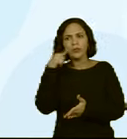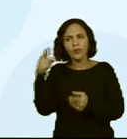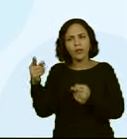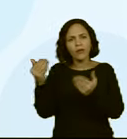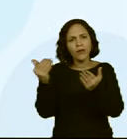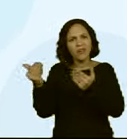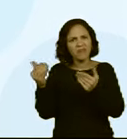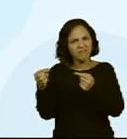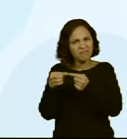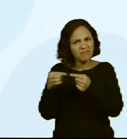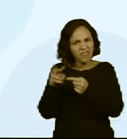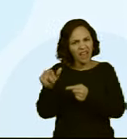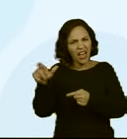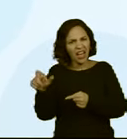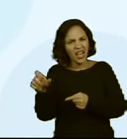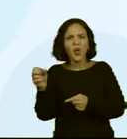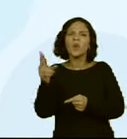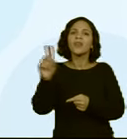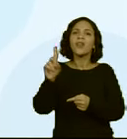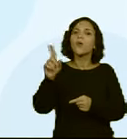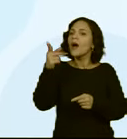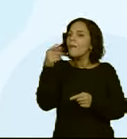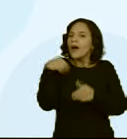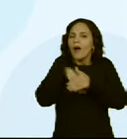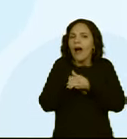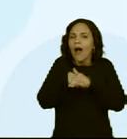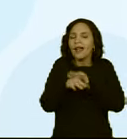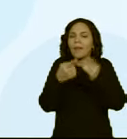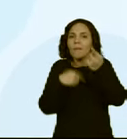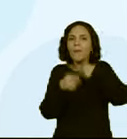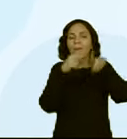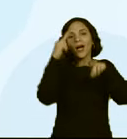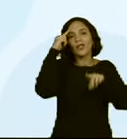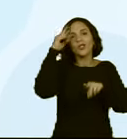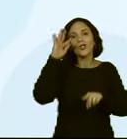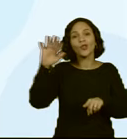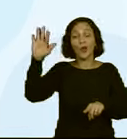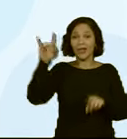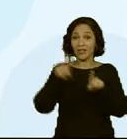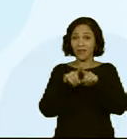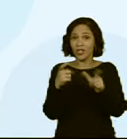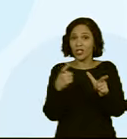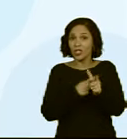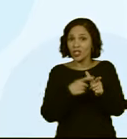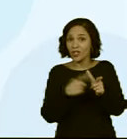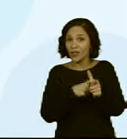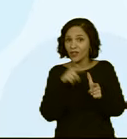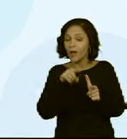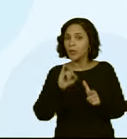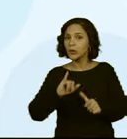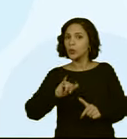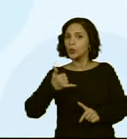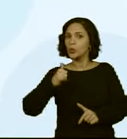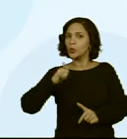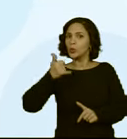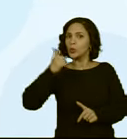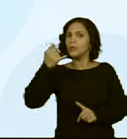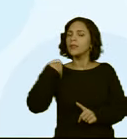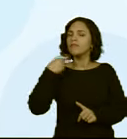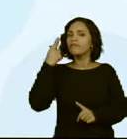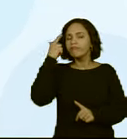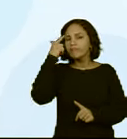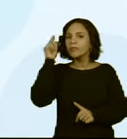economizar dinheiro e realizar seus sonhos o que que é dívida um compromisso assumido que pode custar juros então é muito importante